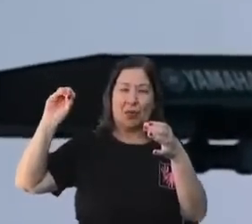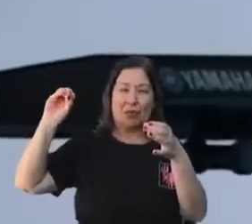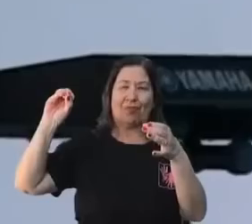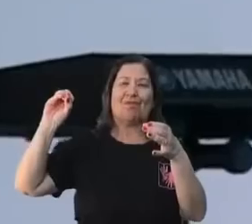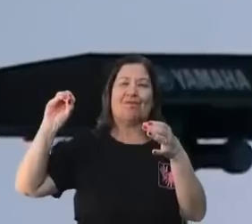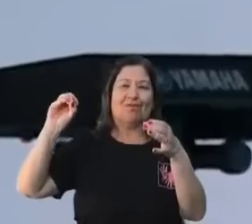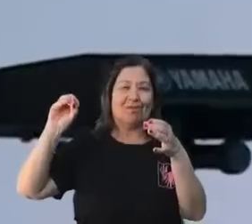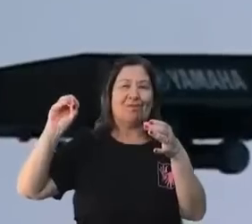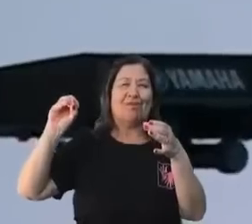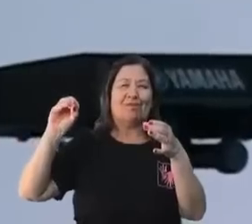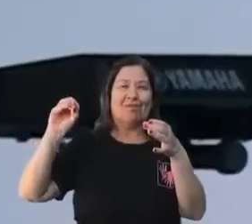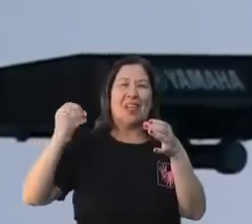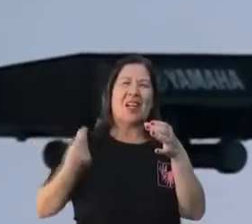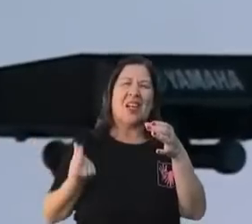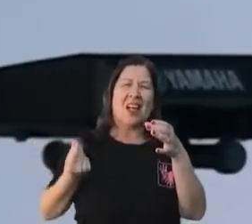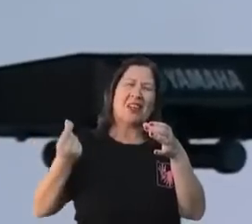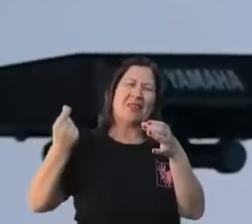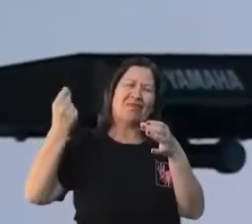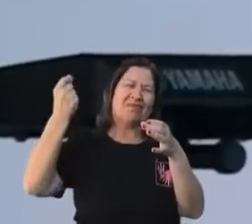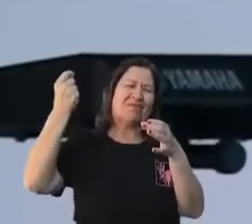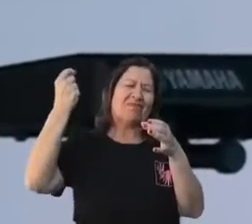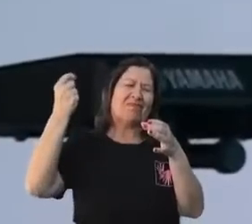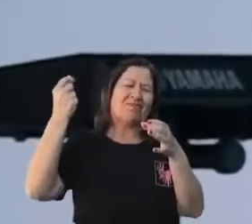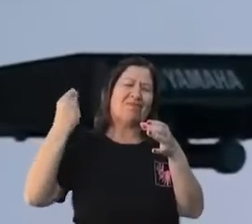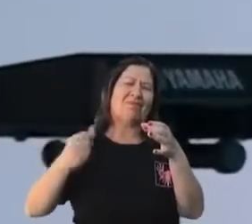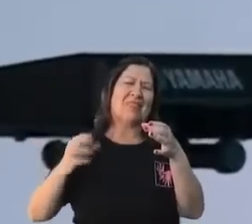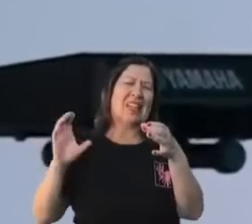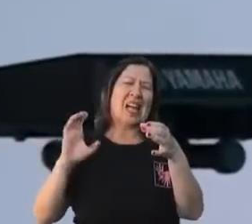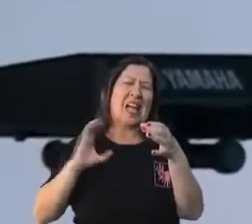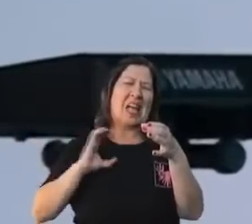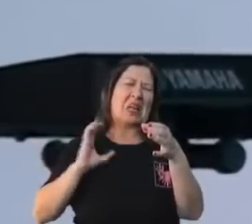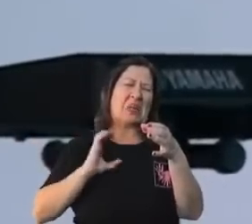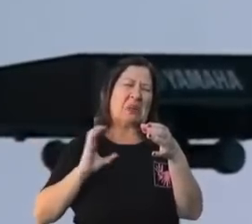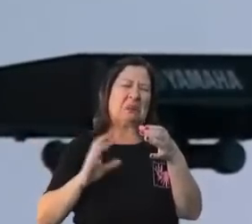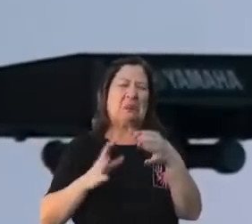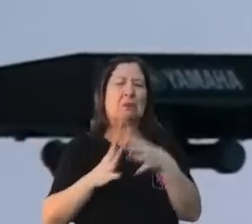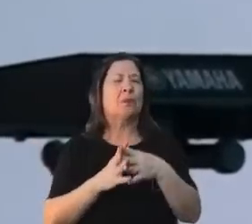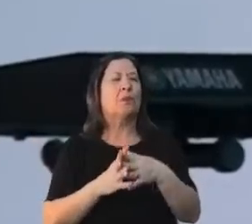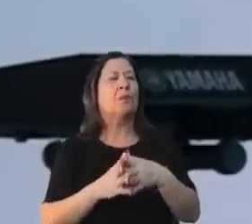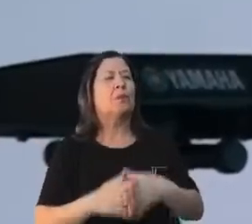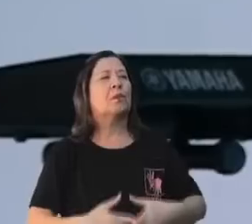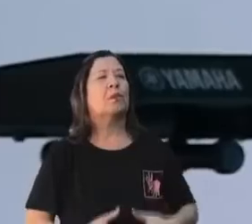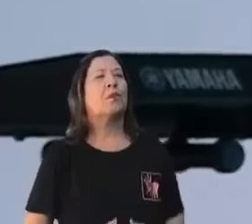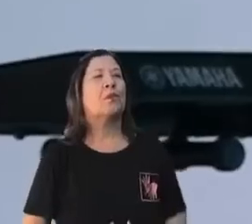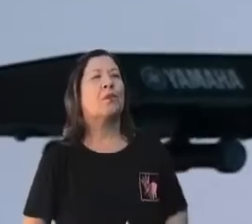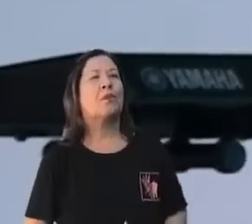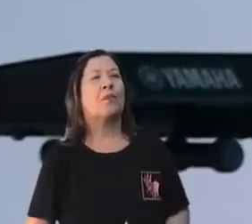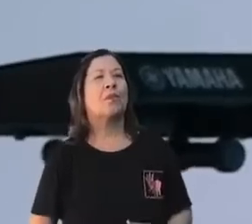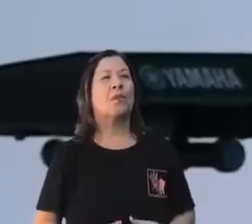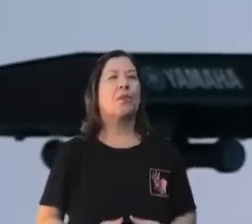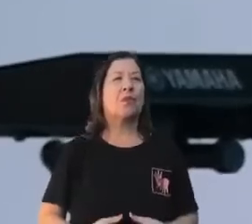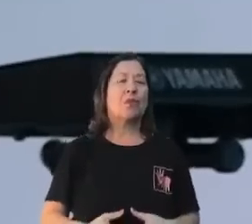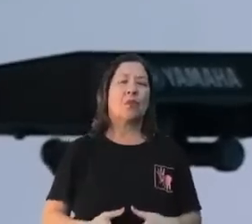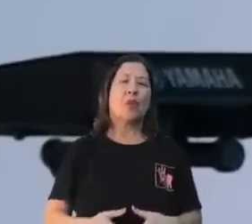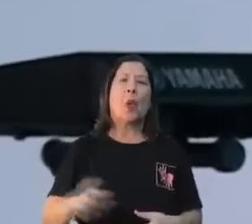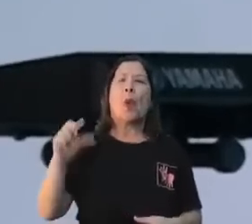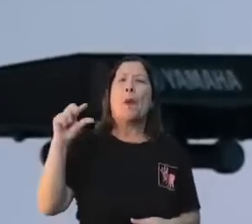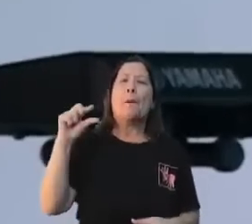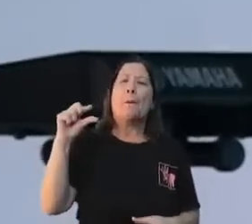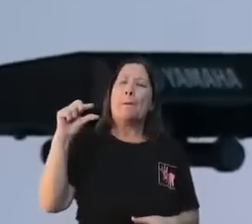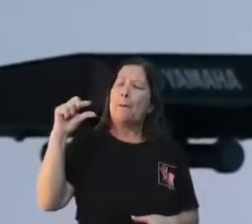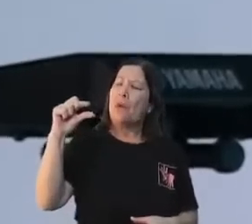Se foi avaliado em mais de 300 denários, eu estou afirmando que cada grama do perfume valia um dia de